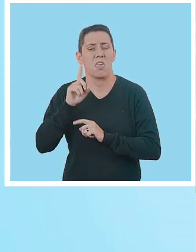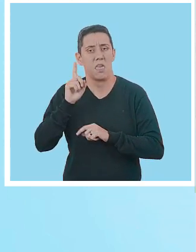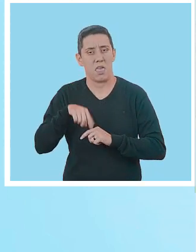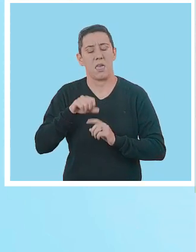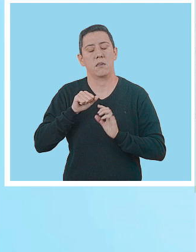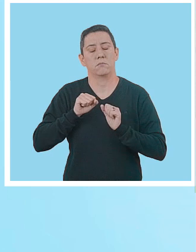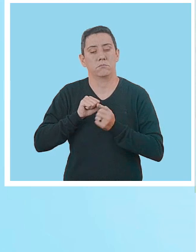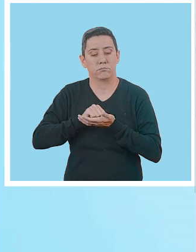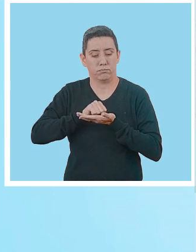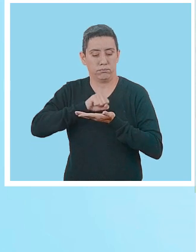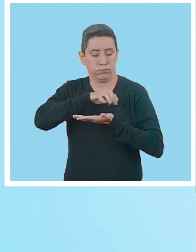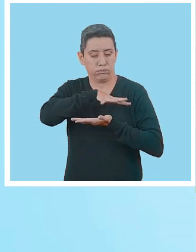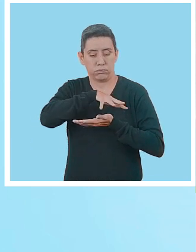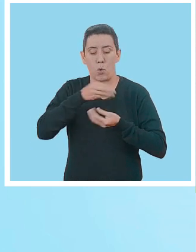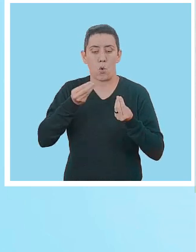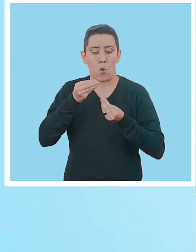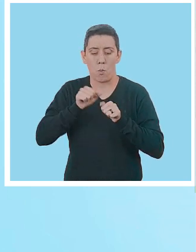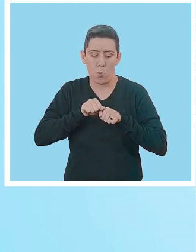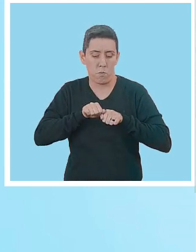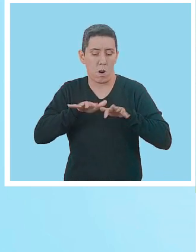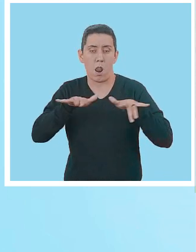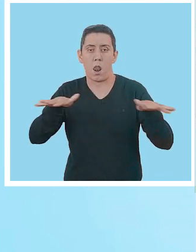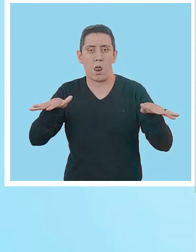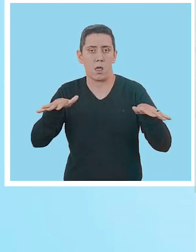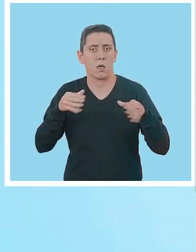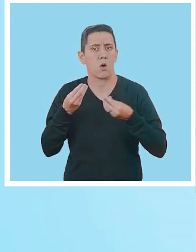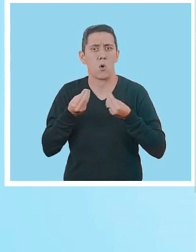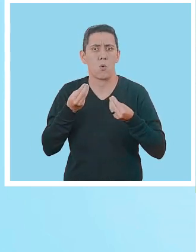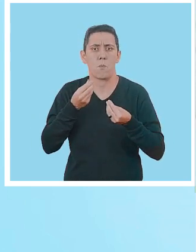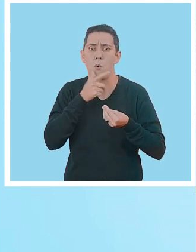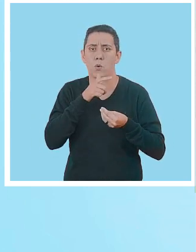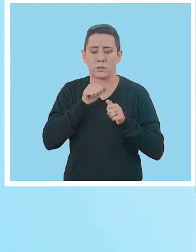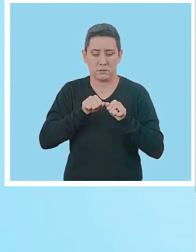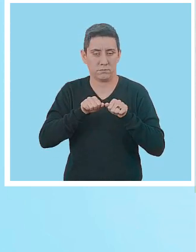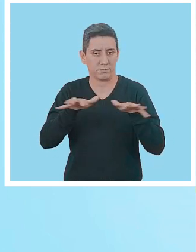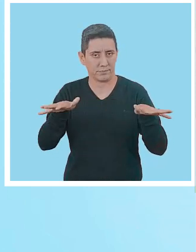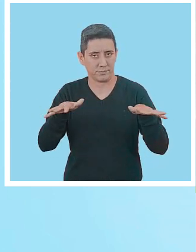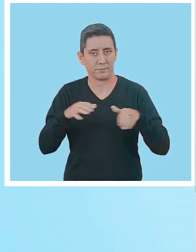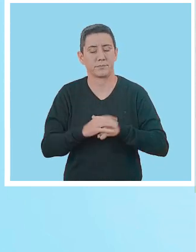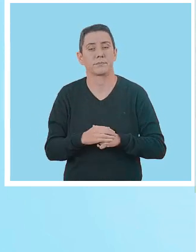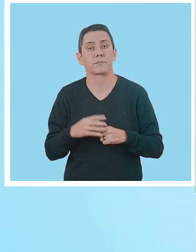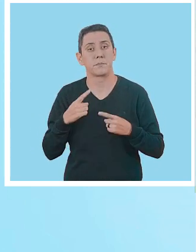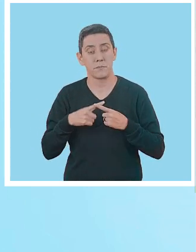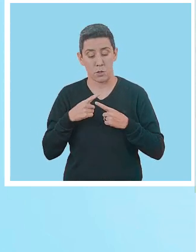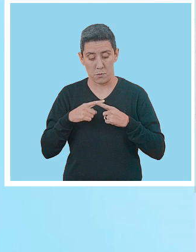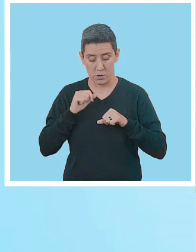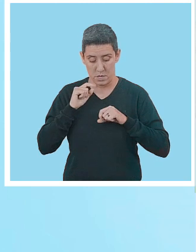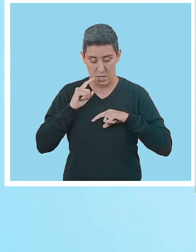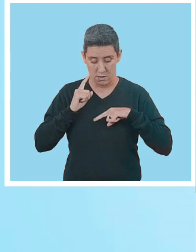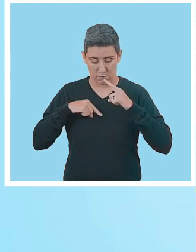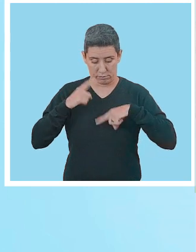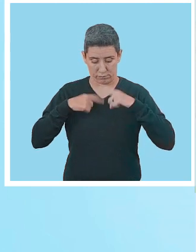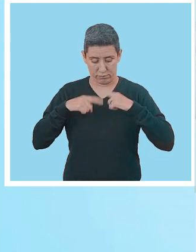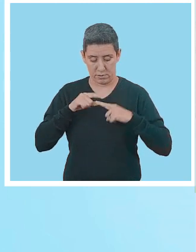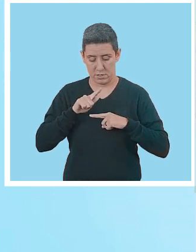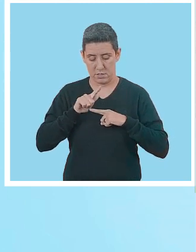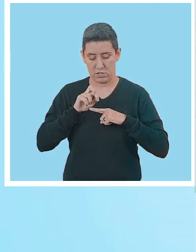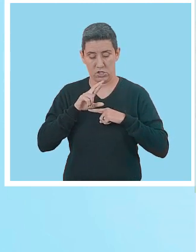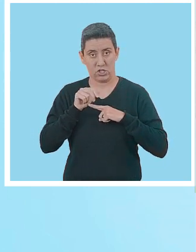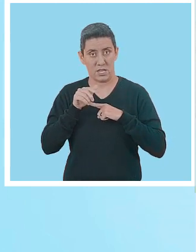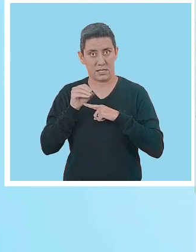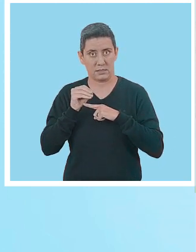qual que é o conceito aqui é que a geração ela fica junto a carga o próximo dos locais de carga